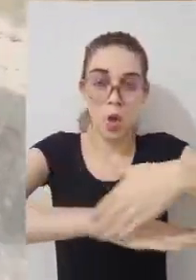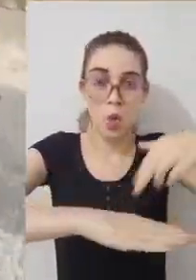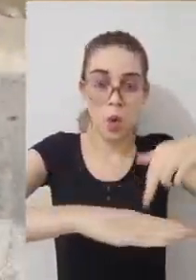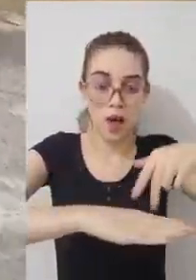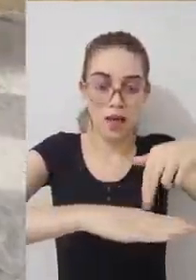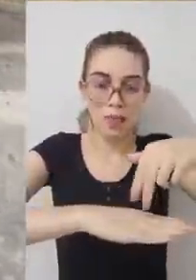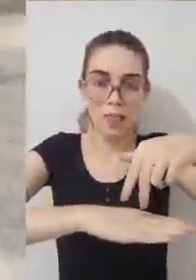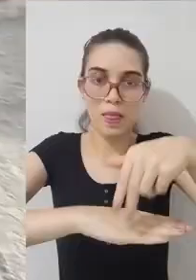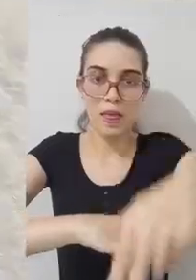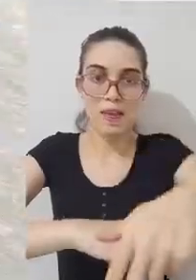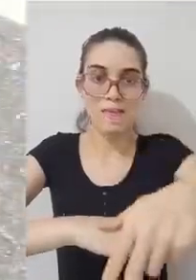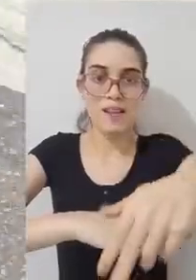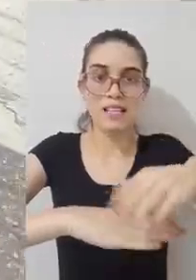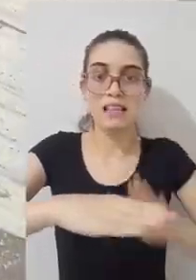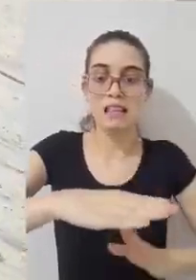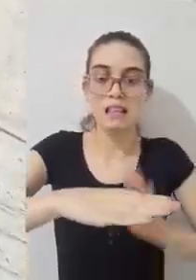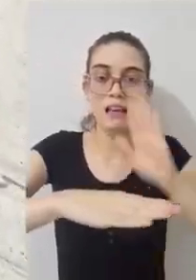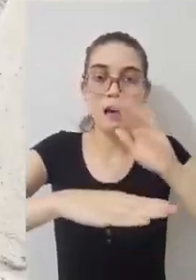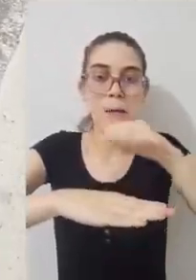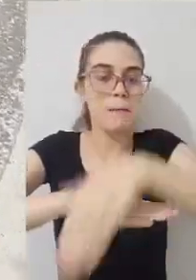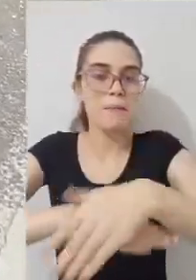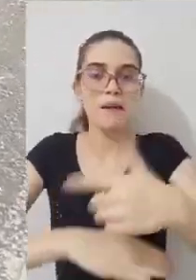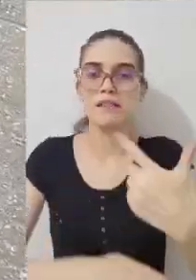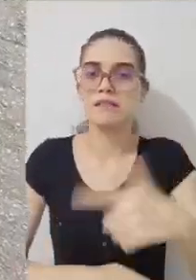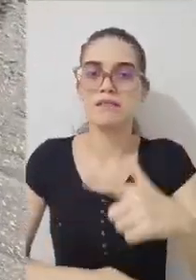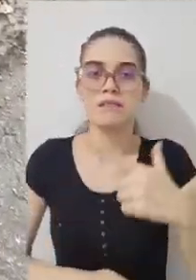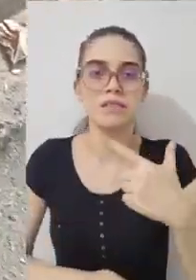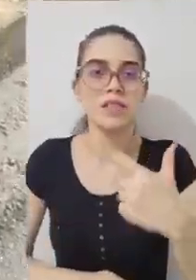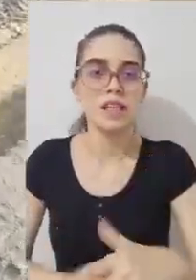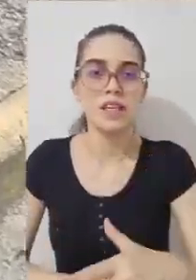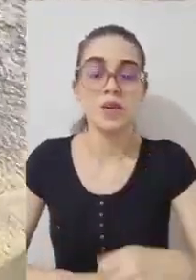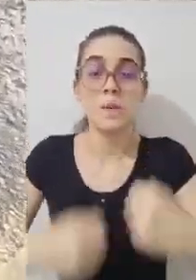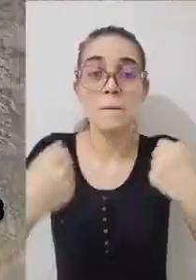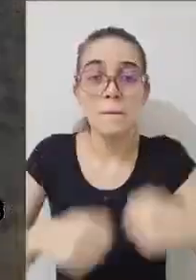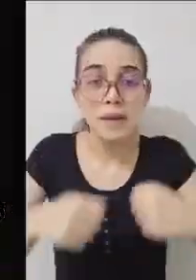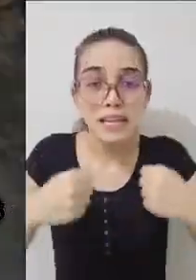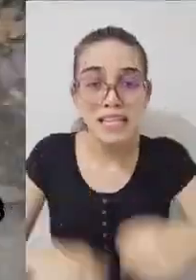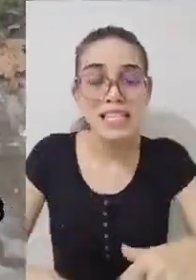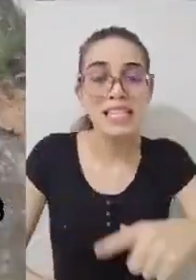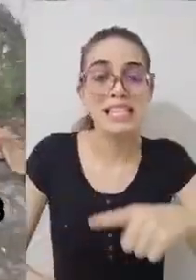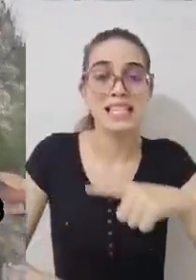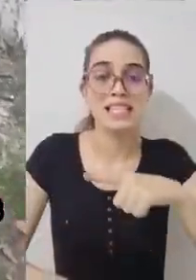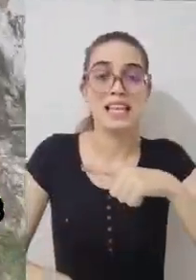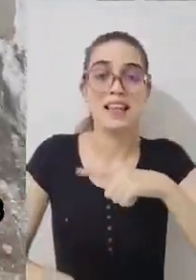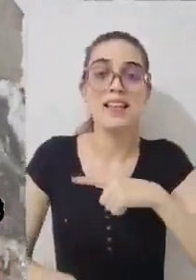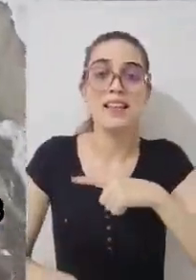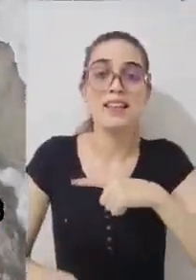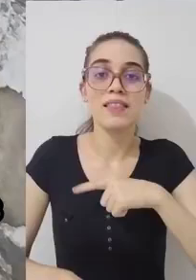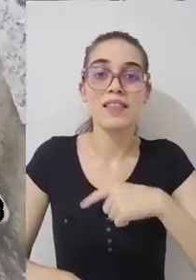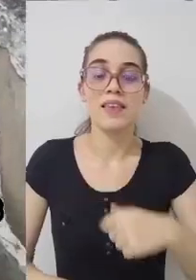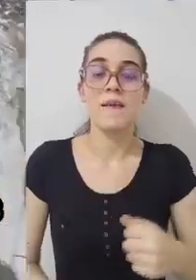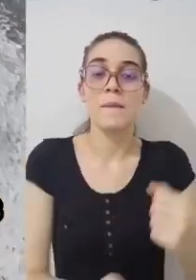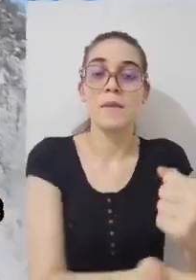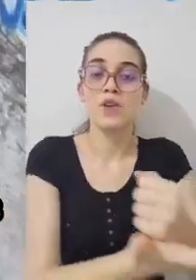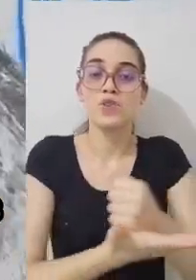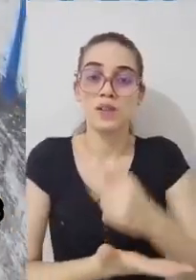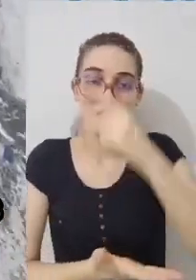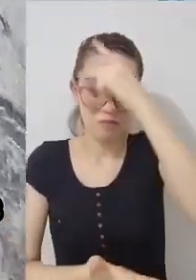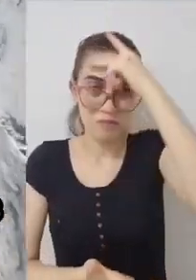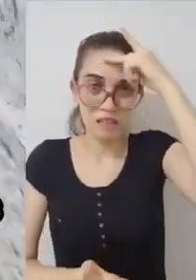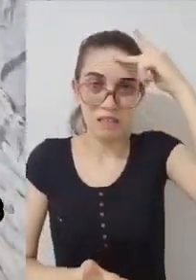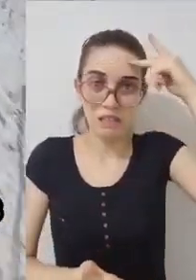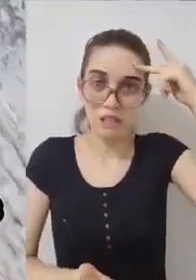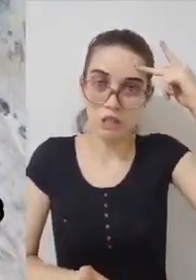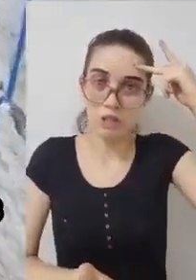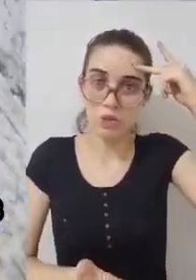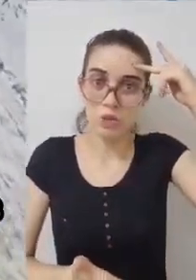previstas em locais estratégicos para promover o acesso por pessoas com dificuldade de locomoção. Durante o trajeto, percebemos alguns obstáculos na